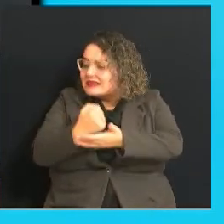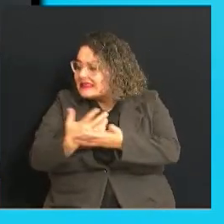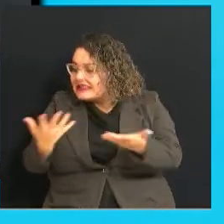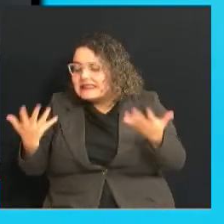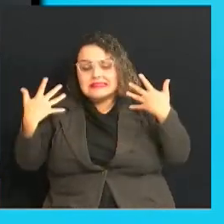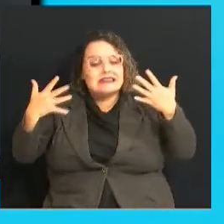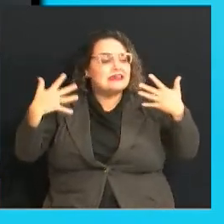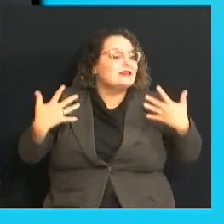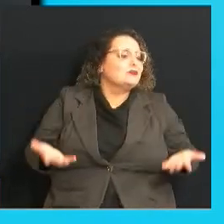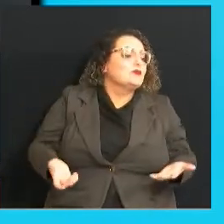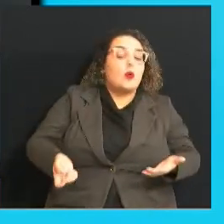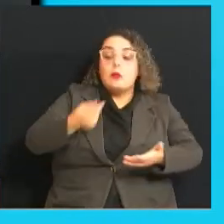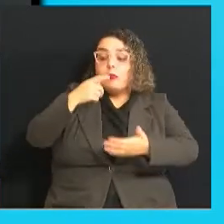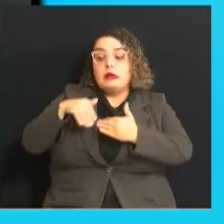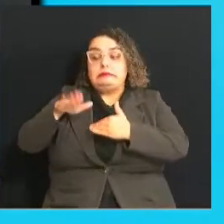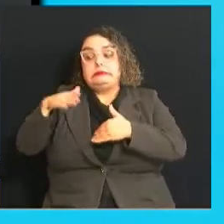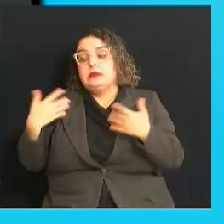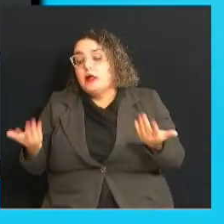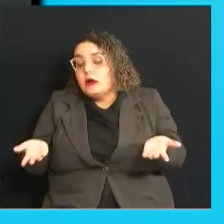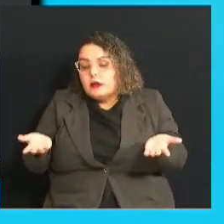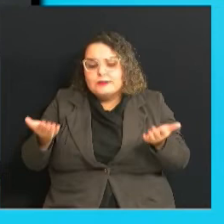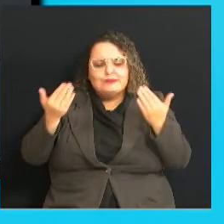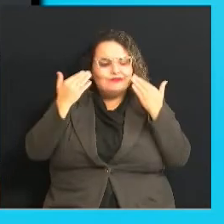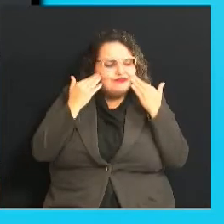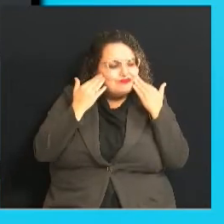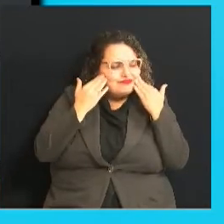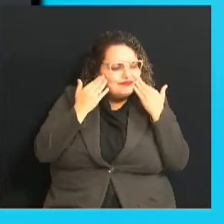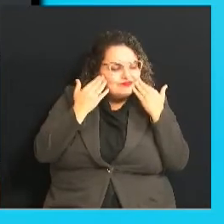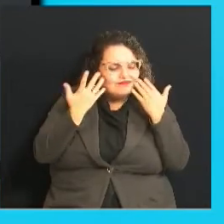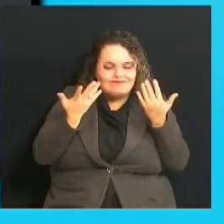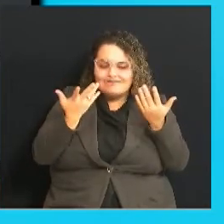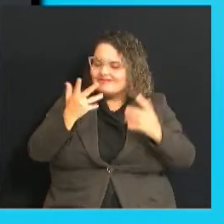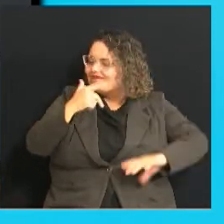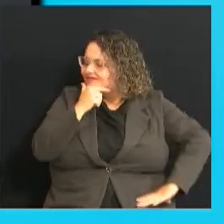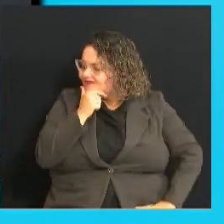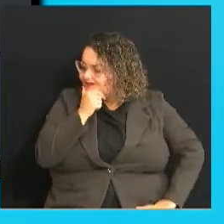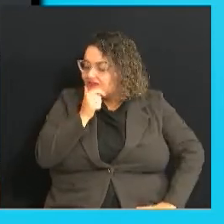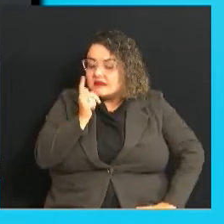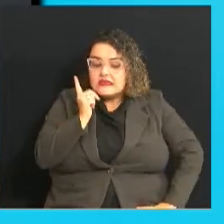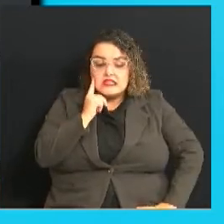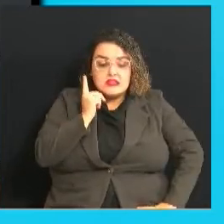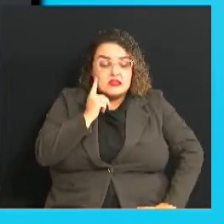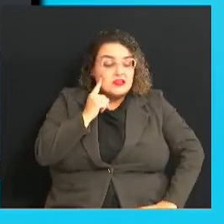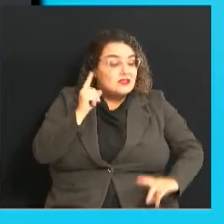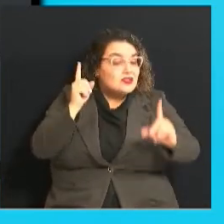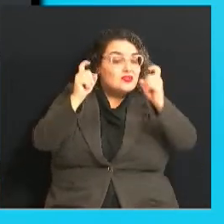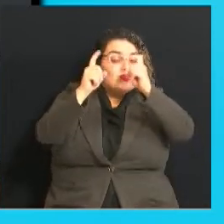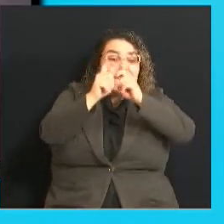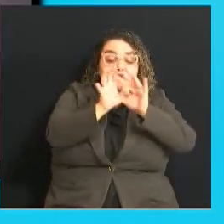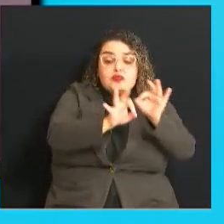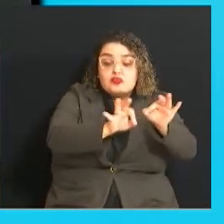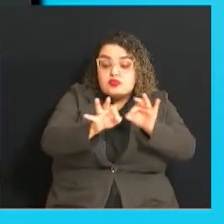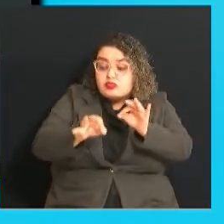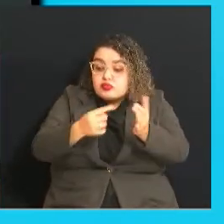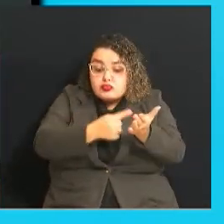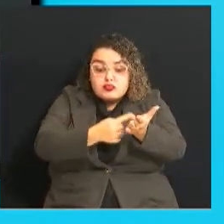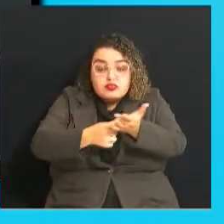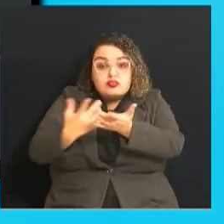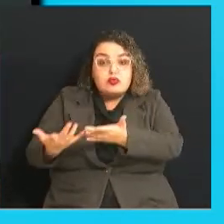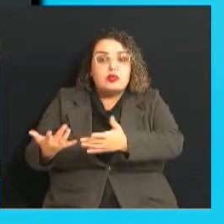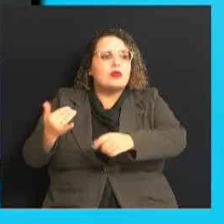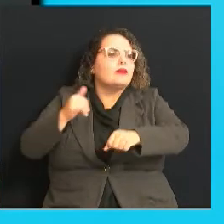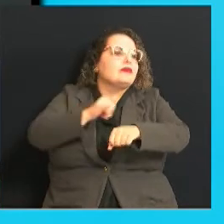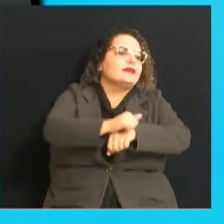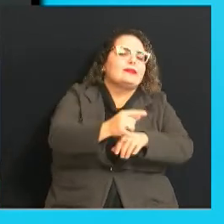medicamentos a mais. Começa a ser mais difícil organizar os seus compromissos, faltar consultas